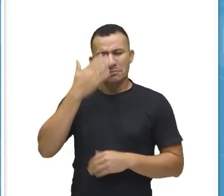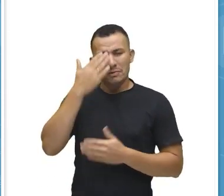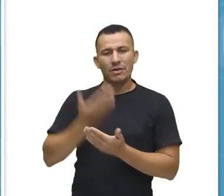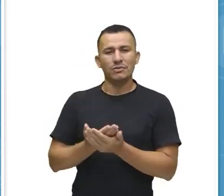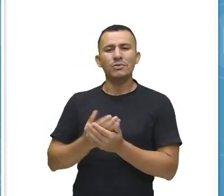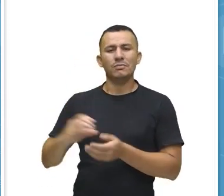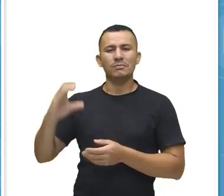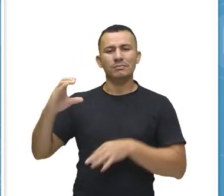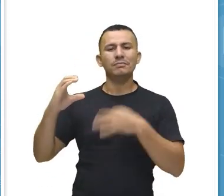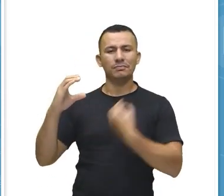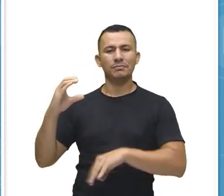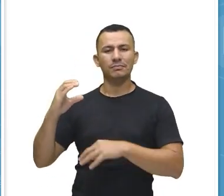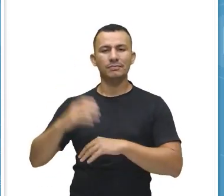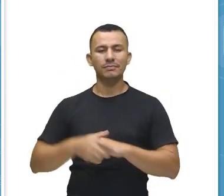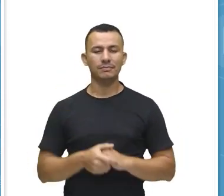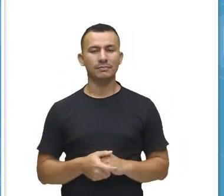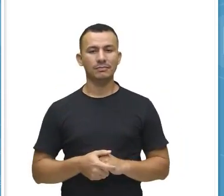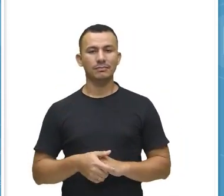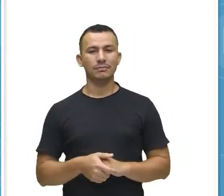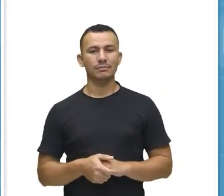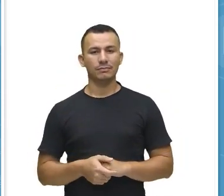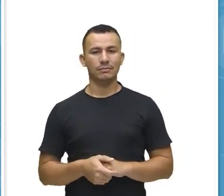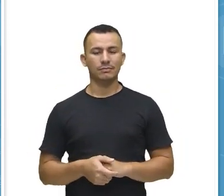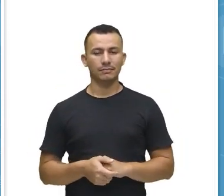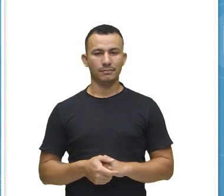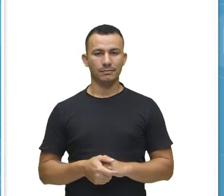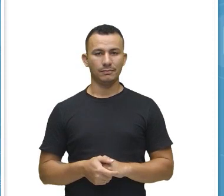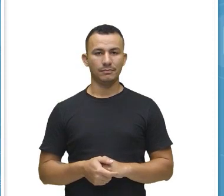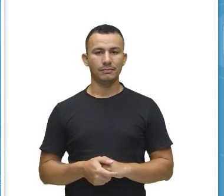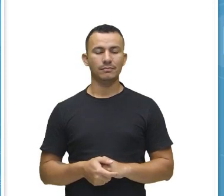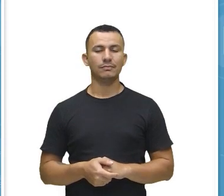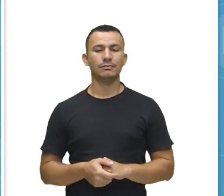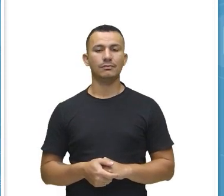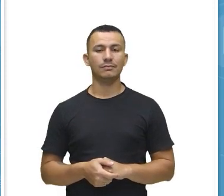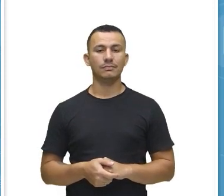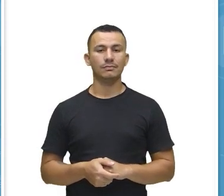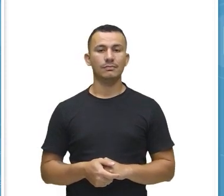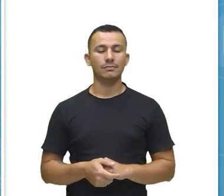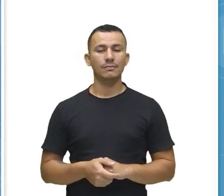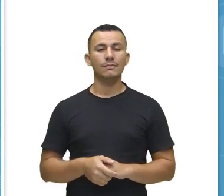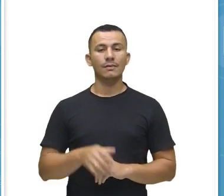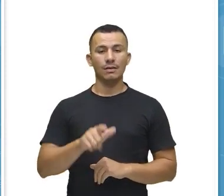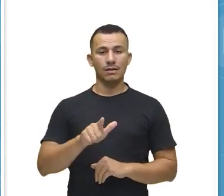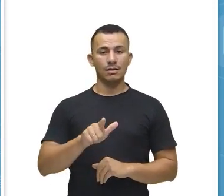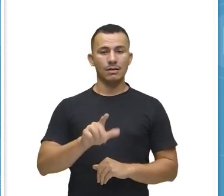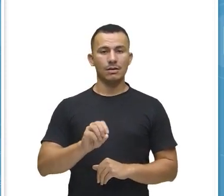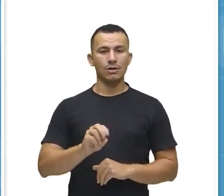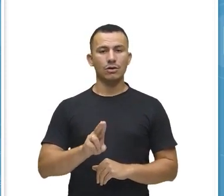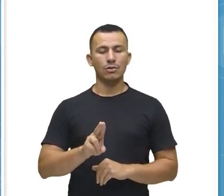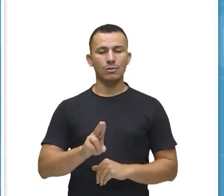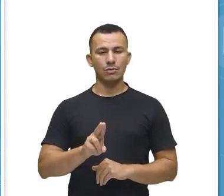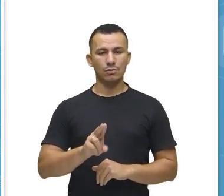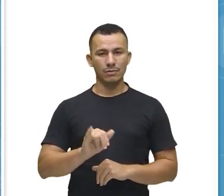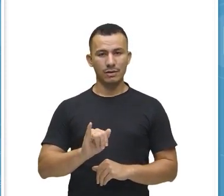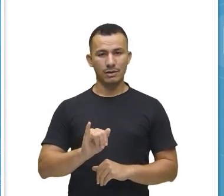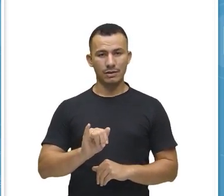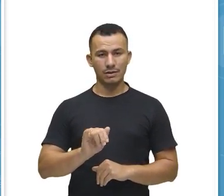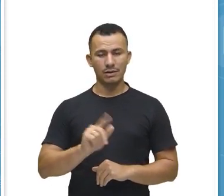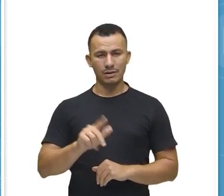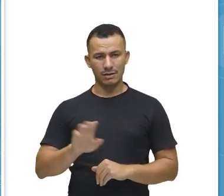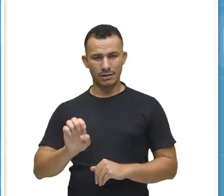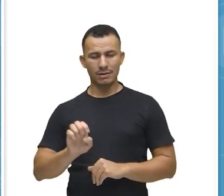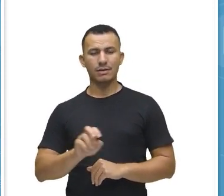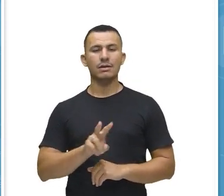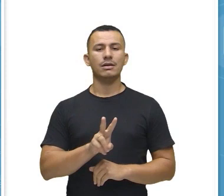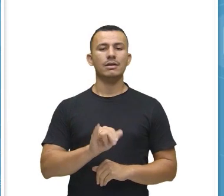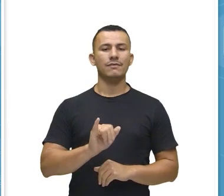correta. Olha que bacana a criatividade surgindo aqui, tá bom, gente? Então, olha que bacana, a Louise também, o Vinícius